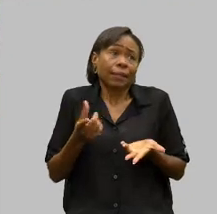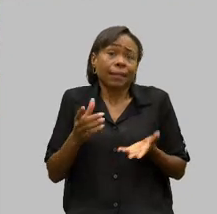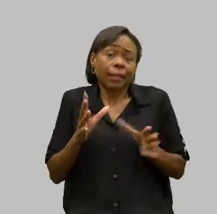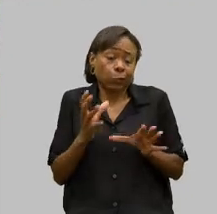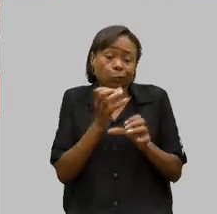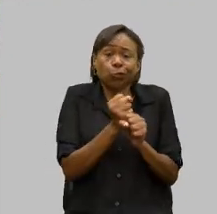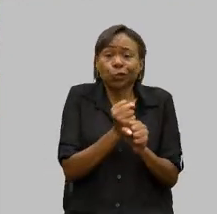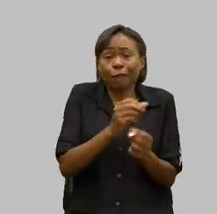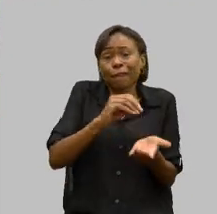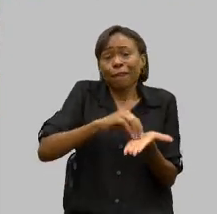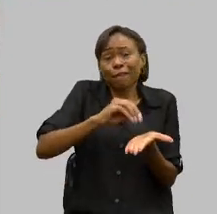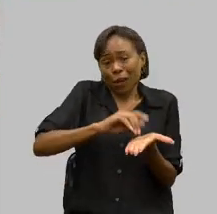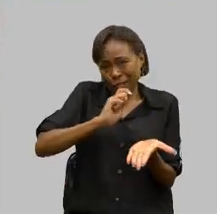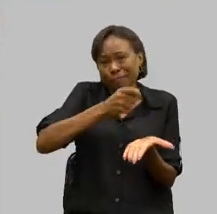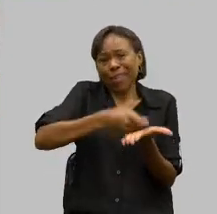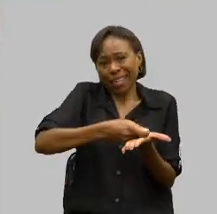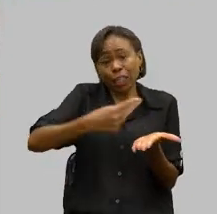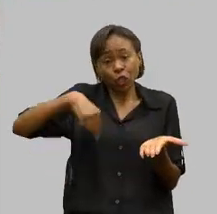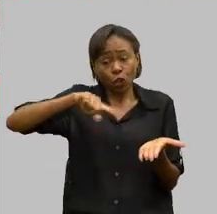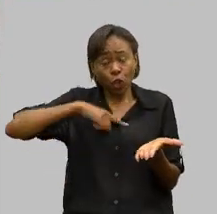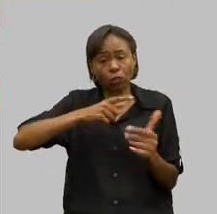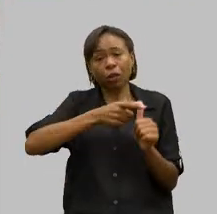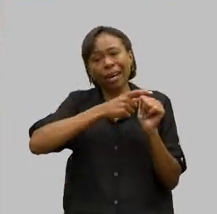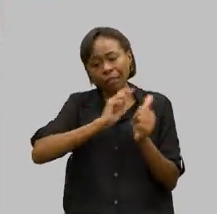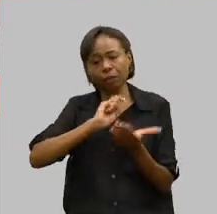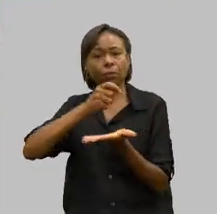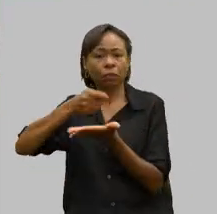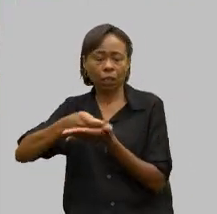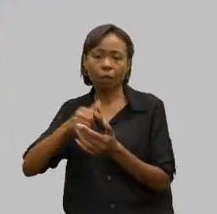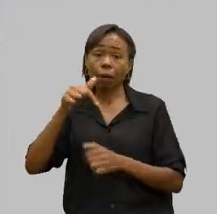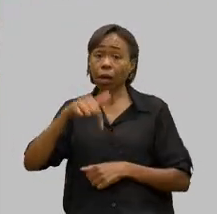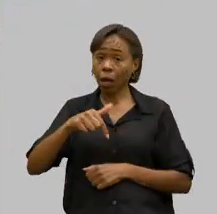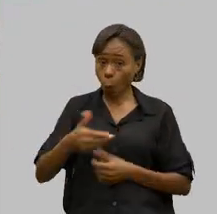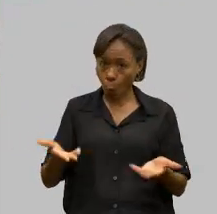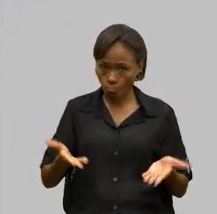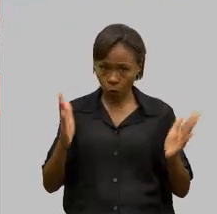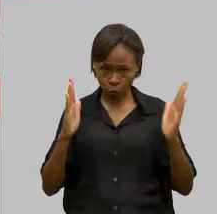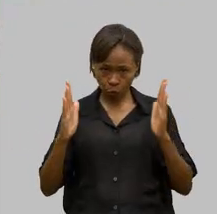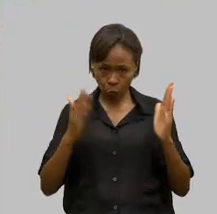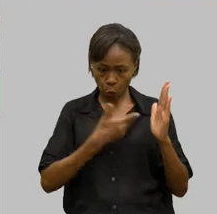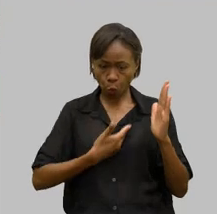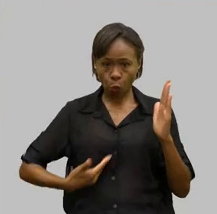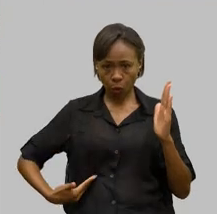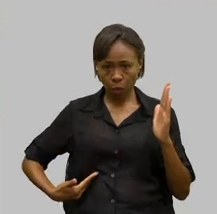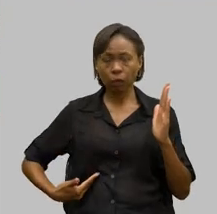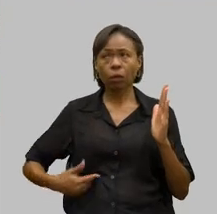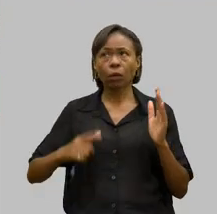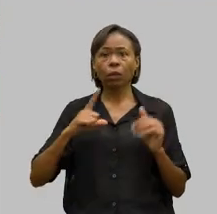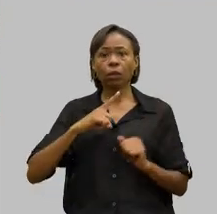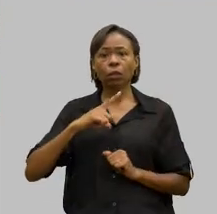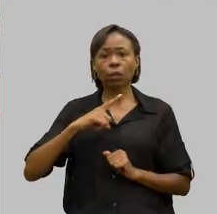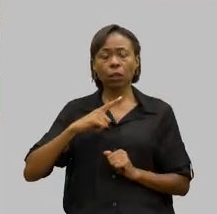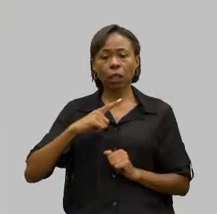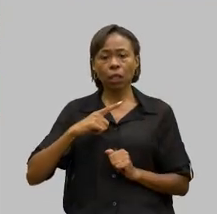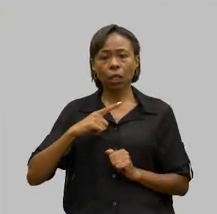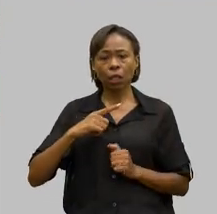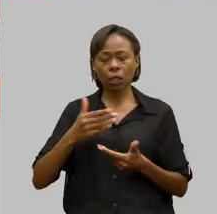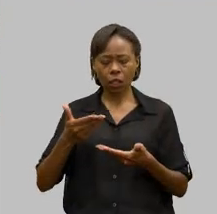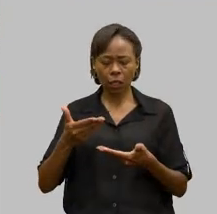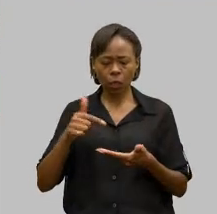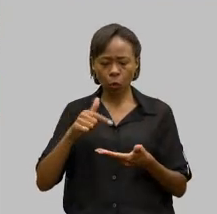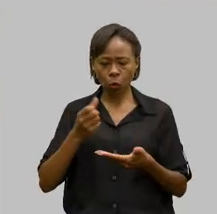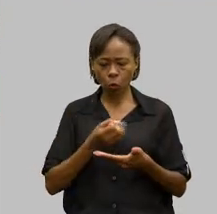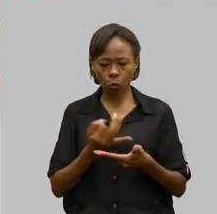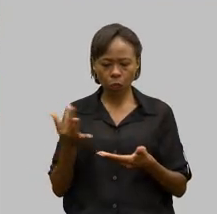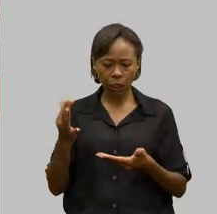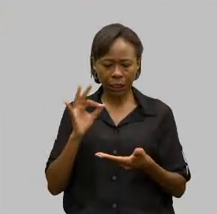fazer a quitação. Referente a esse governo, hoje nós temos eu estou com um, eu não estou com o número aqui certo, mas